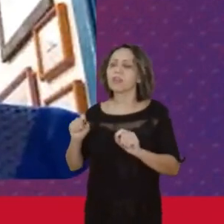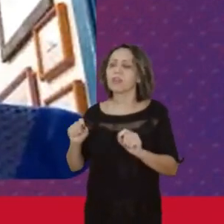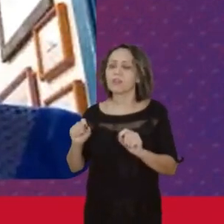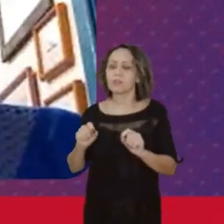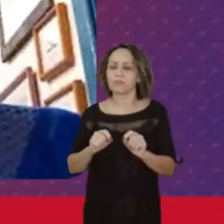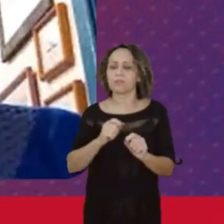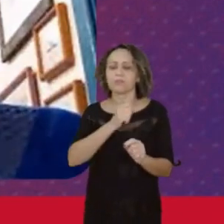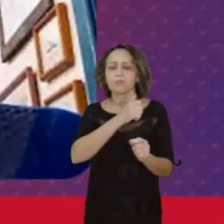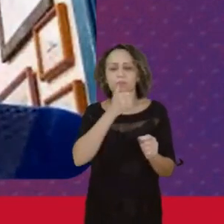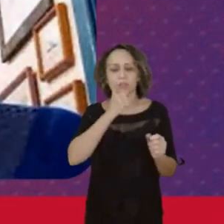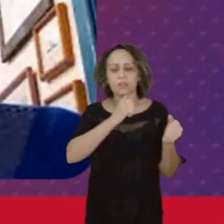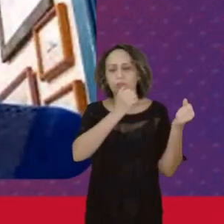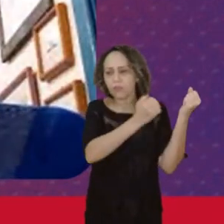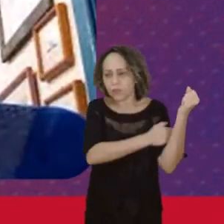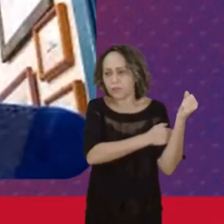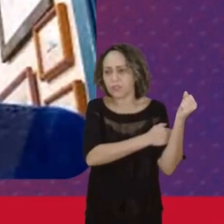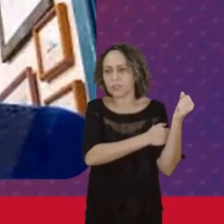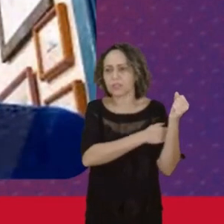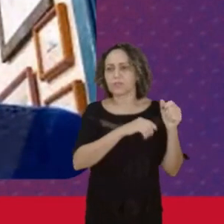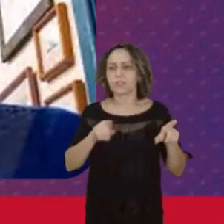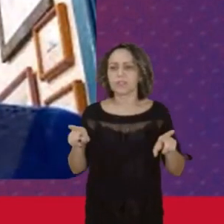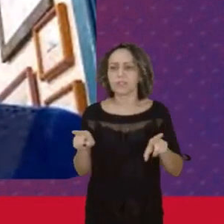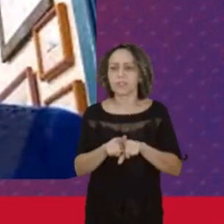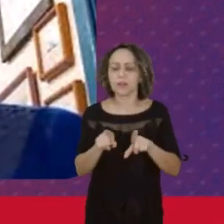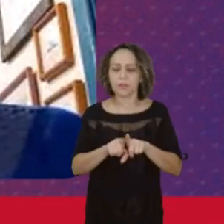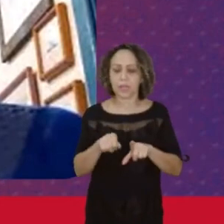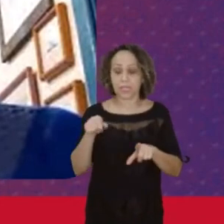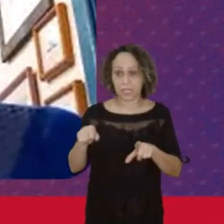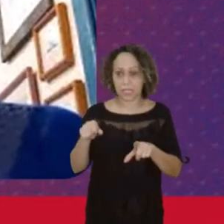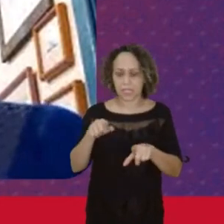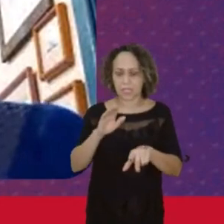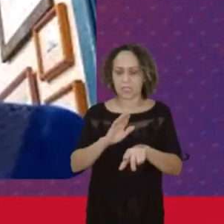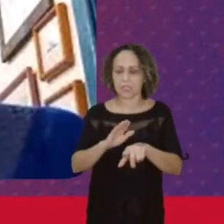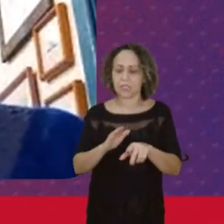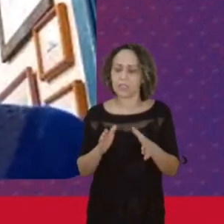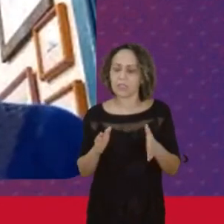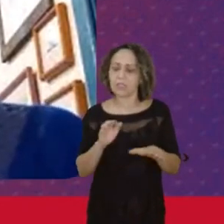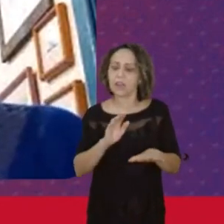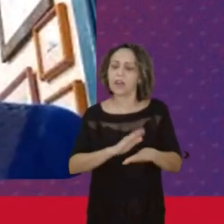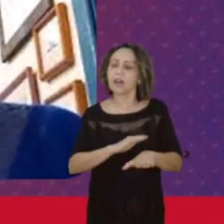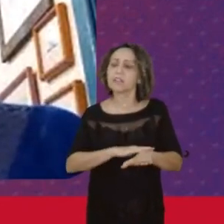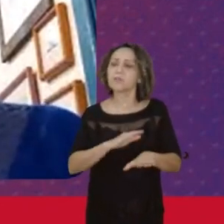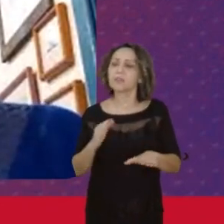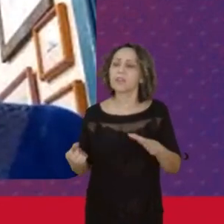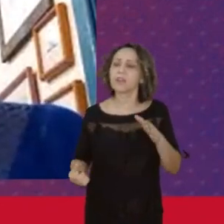nessa época, o Brasil Mulher, jornal, foi o primeiro jornal feminista dessa